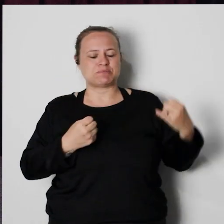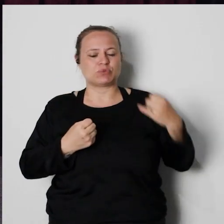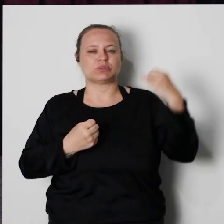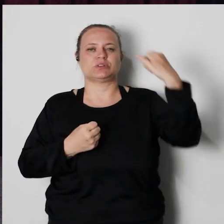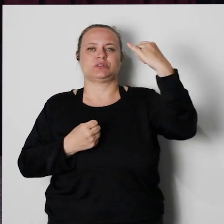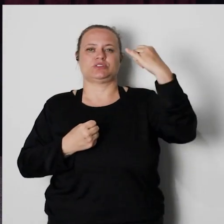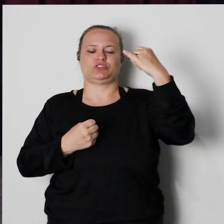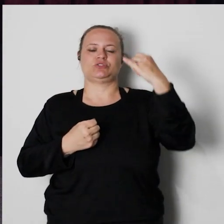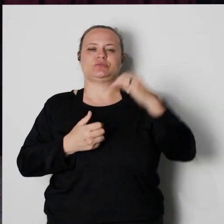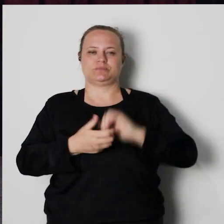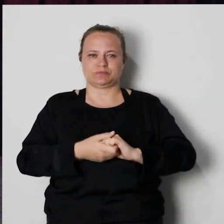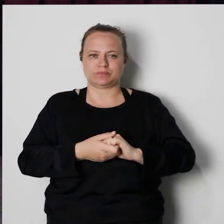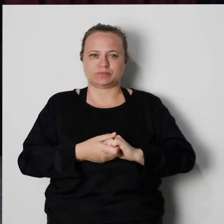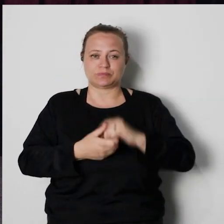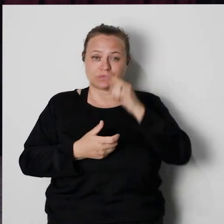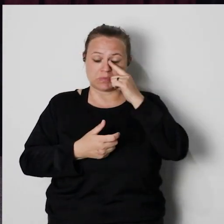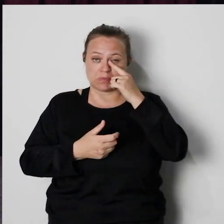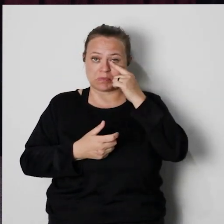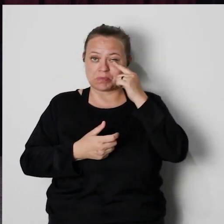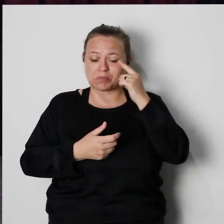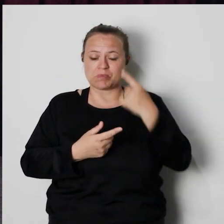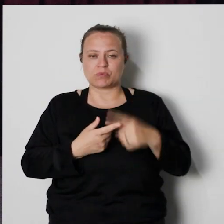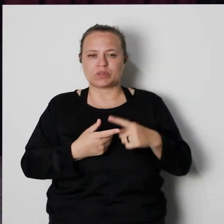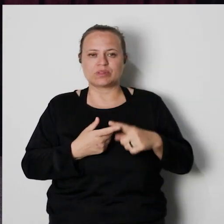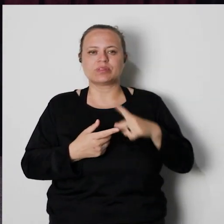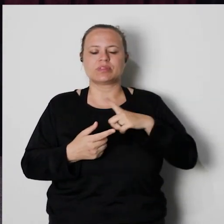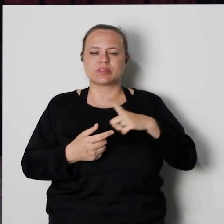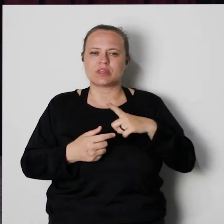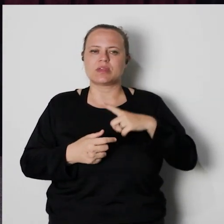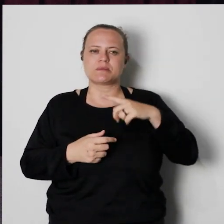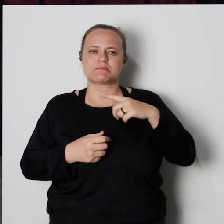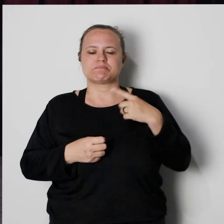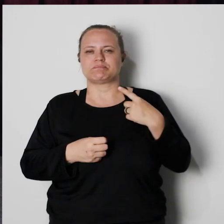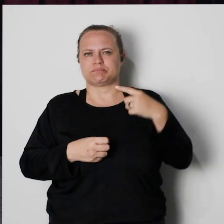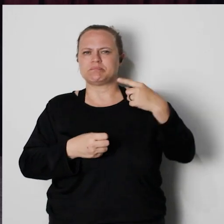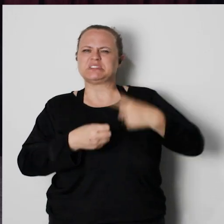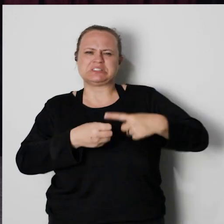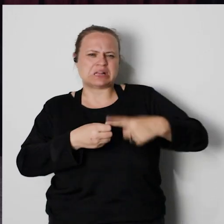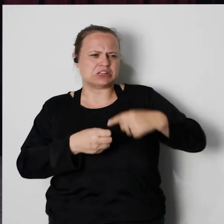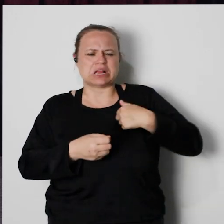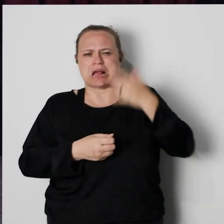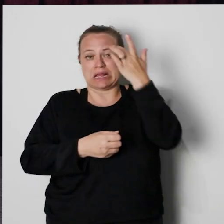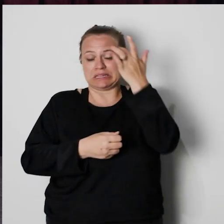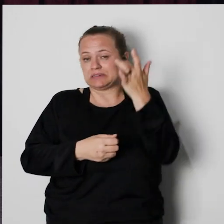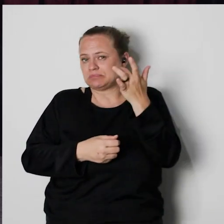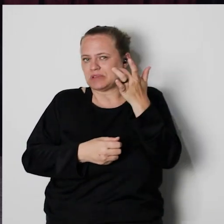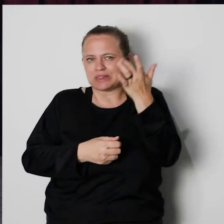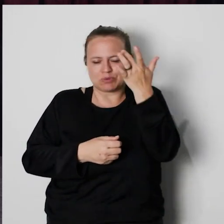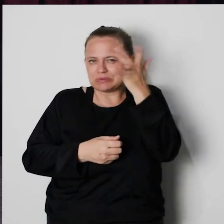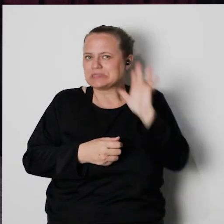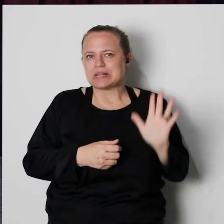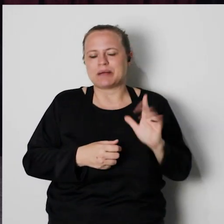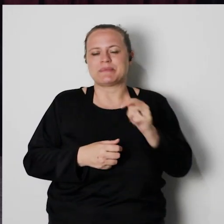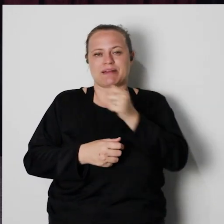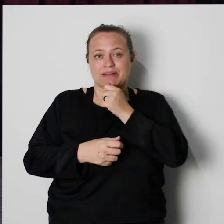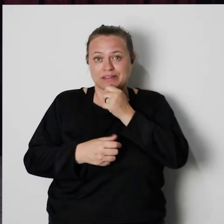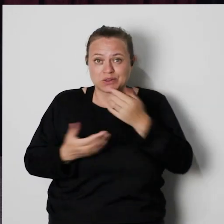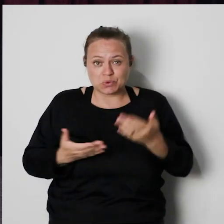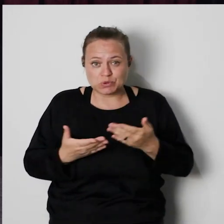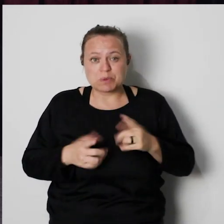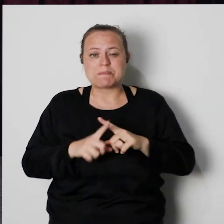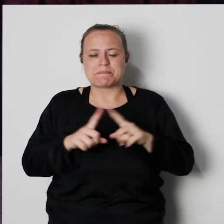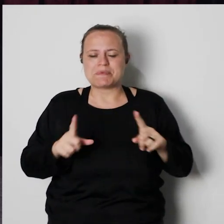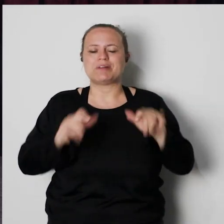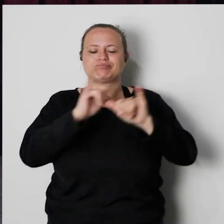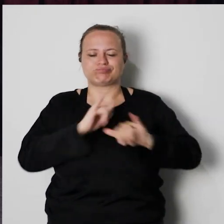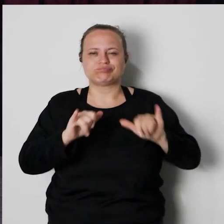no país sistema estadual e sistema municipal de cultura. Isso é muito importante, porque